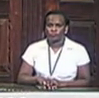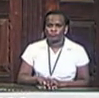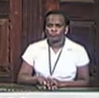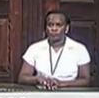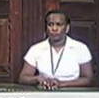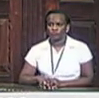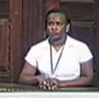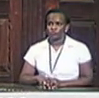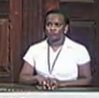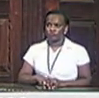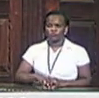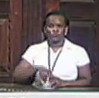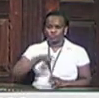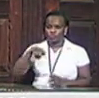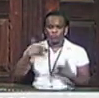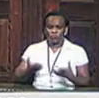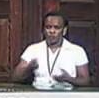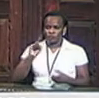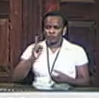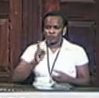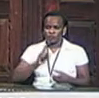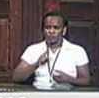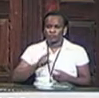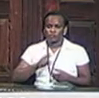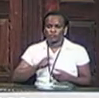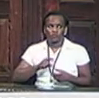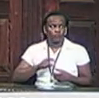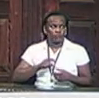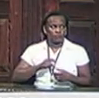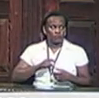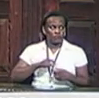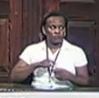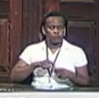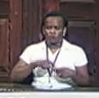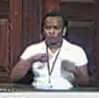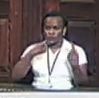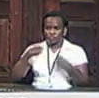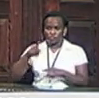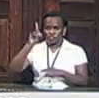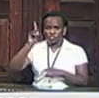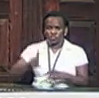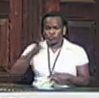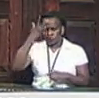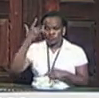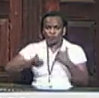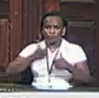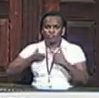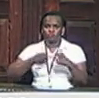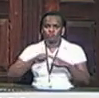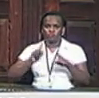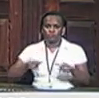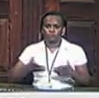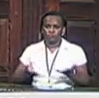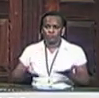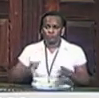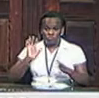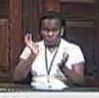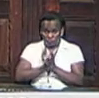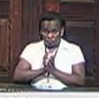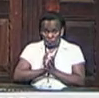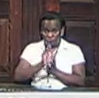de não votar contra direito de trabalhador. Um